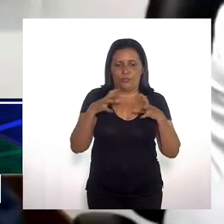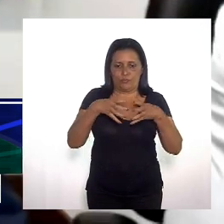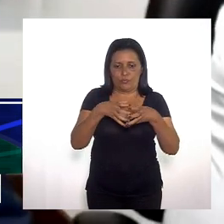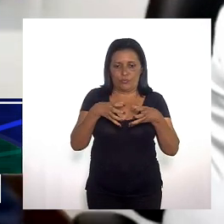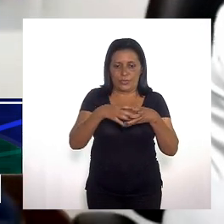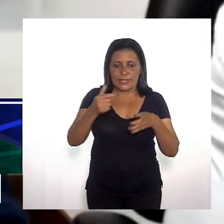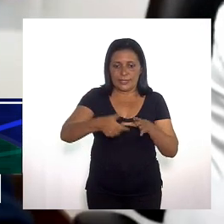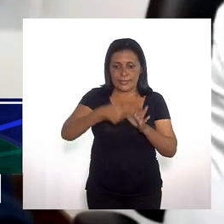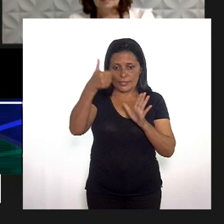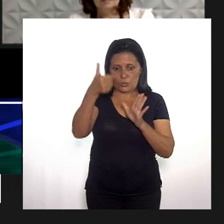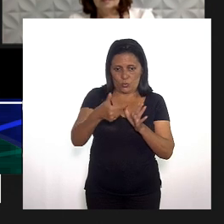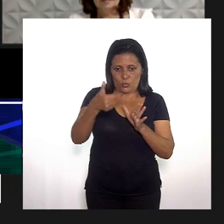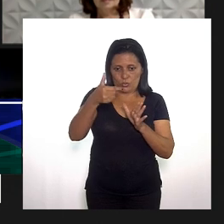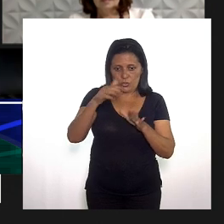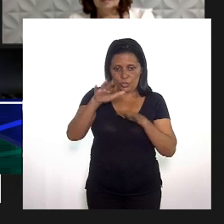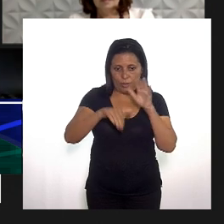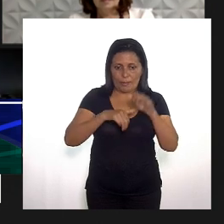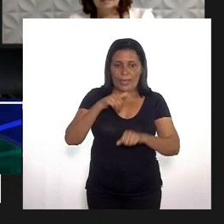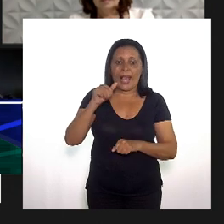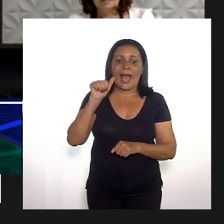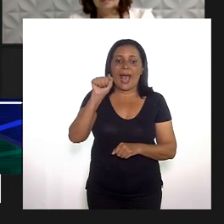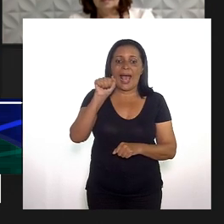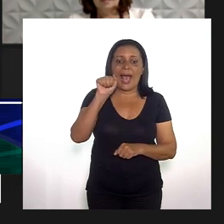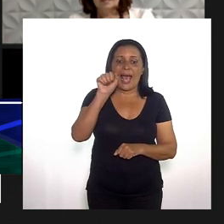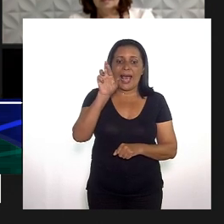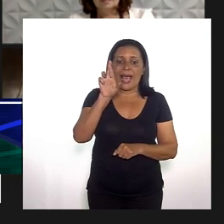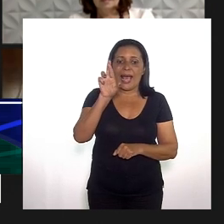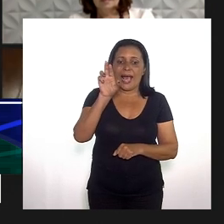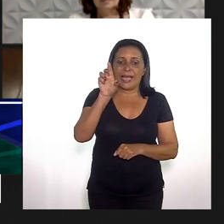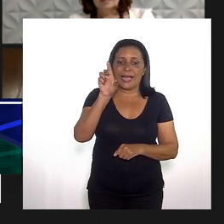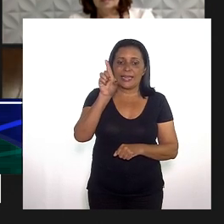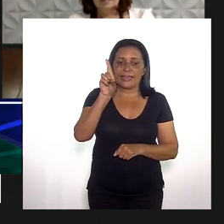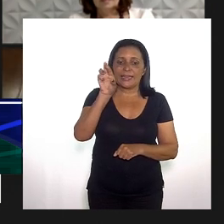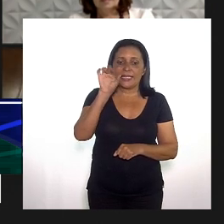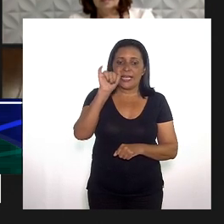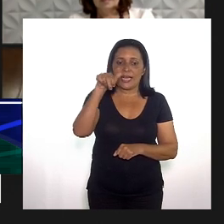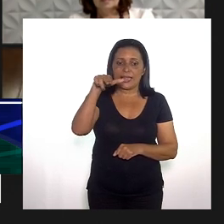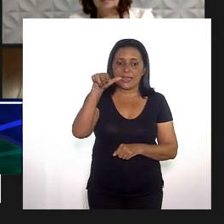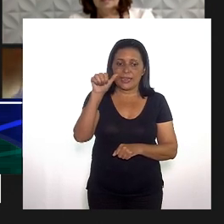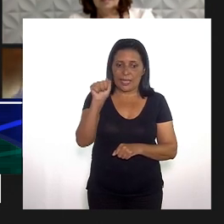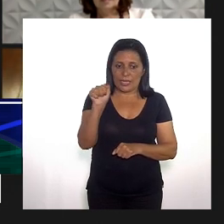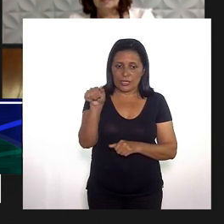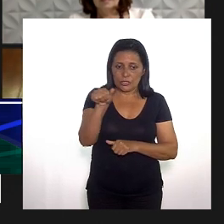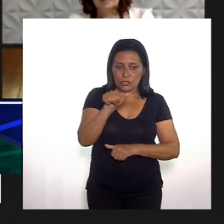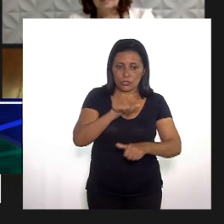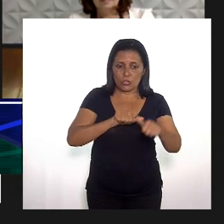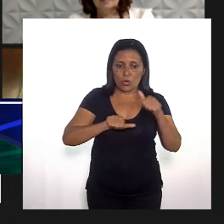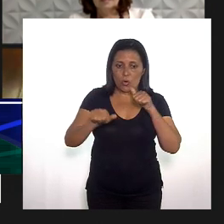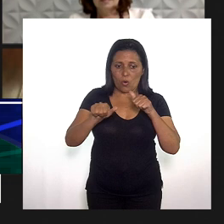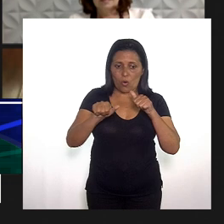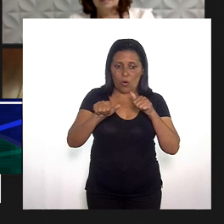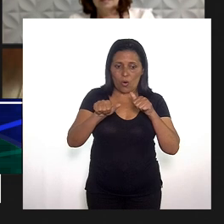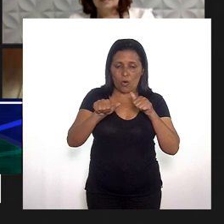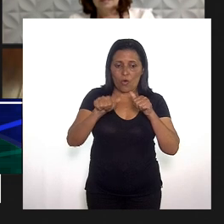segunda chamada. Deputada Adriana Baltazar votou abstenção, trocou o voto de não para